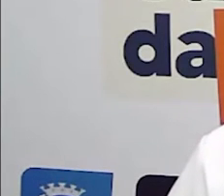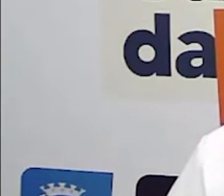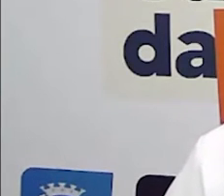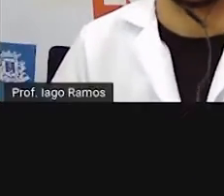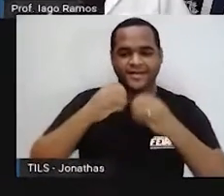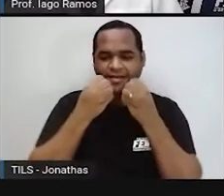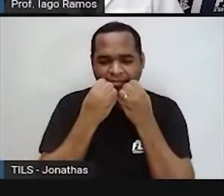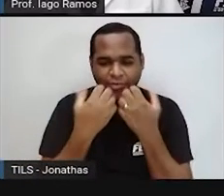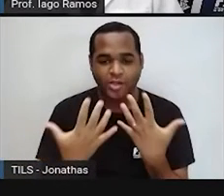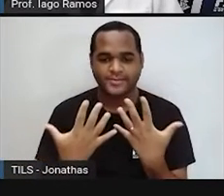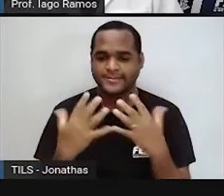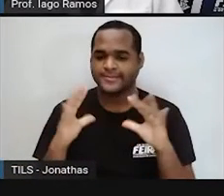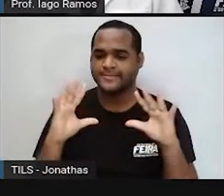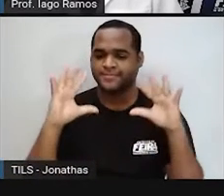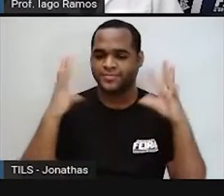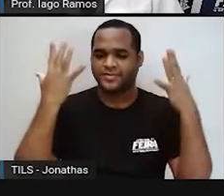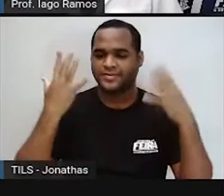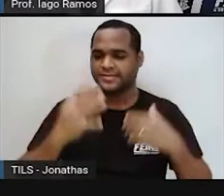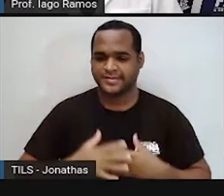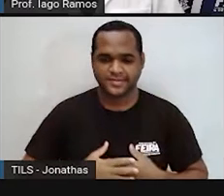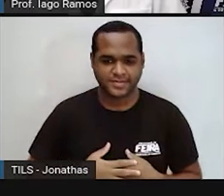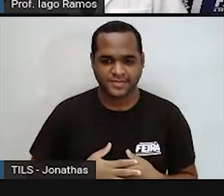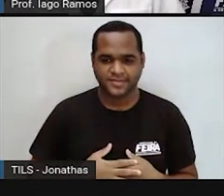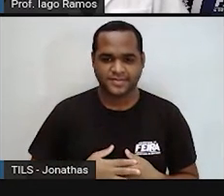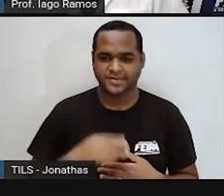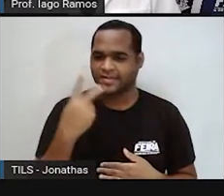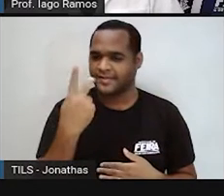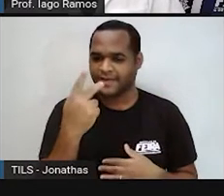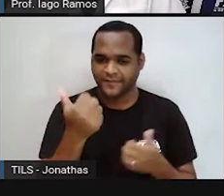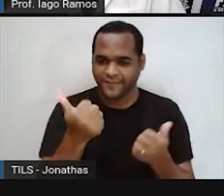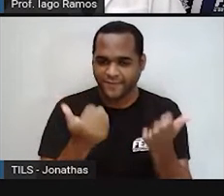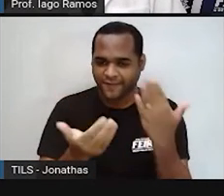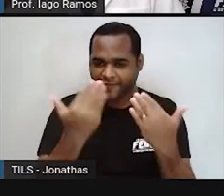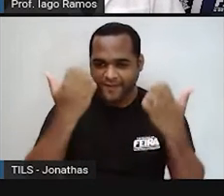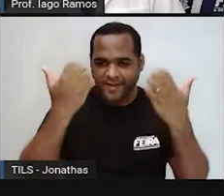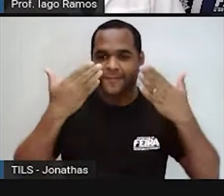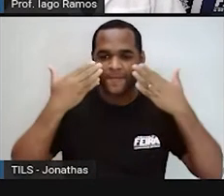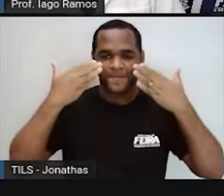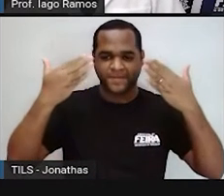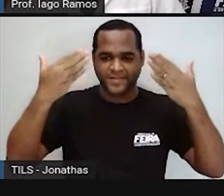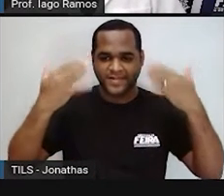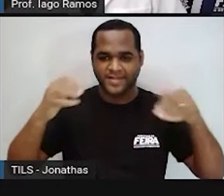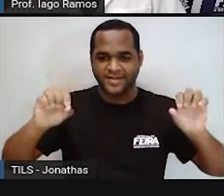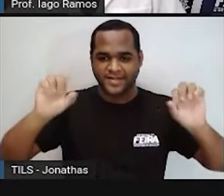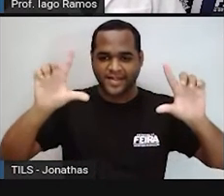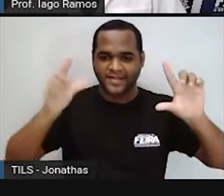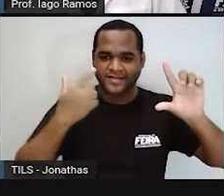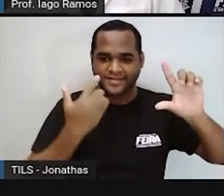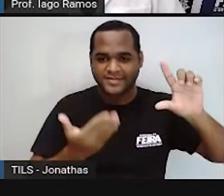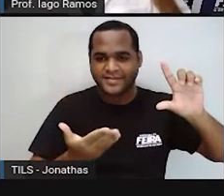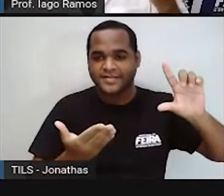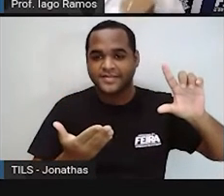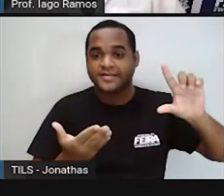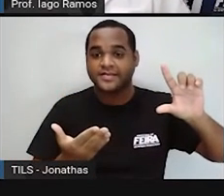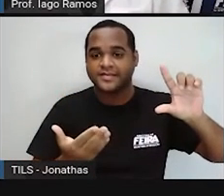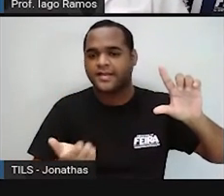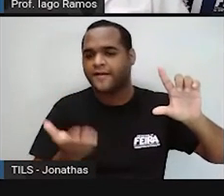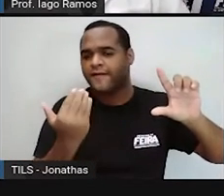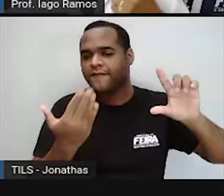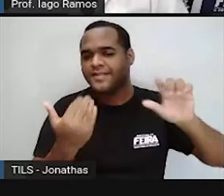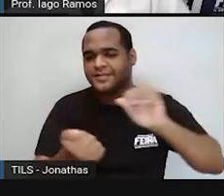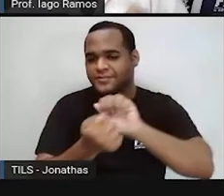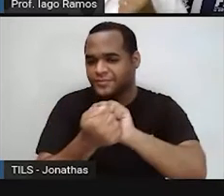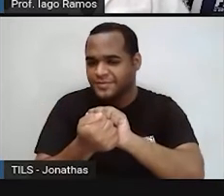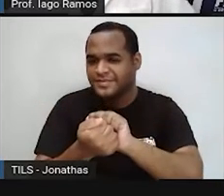aula que vai ser show tá bom E aí vamos lá de apresentação na tela certo vem